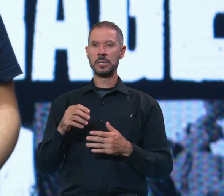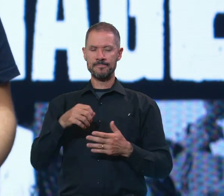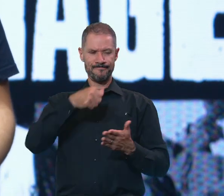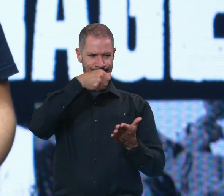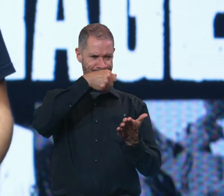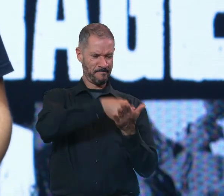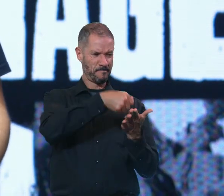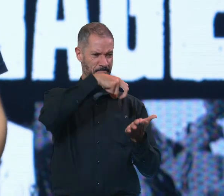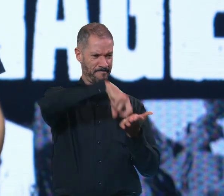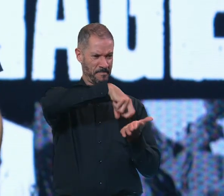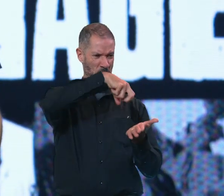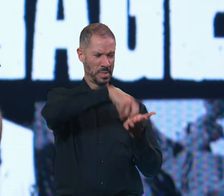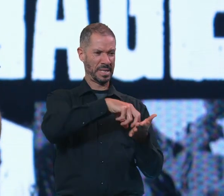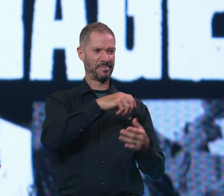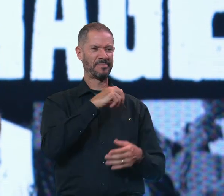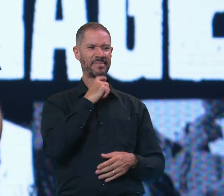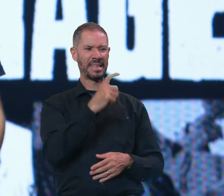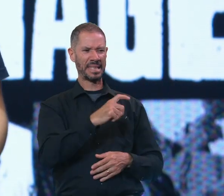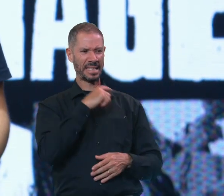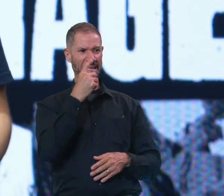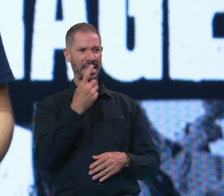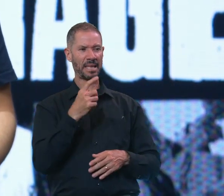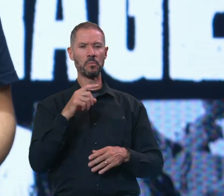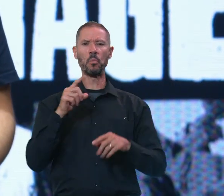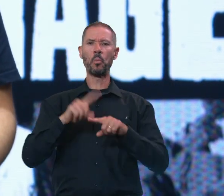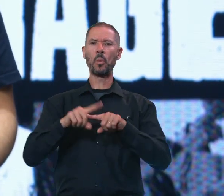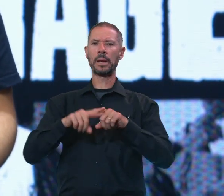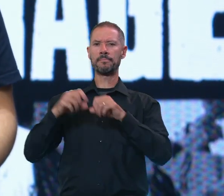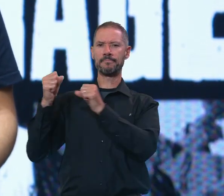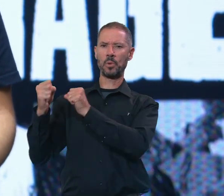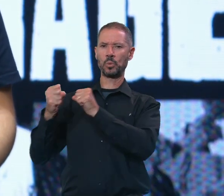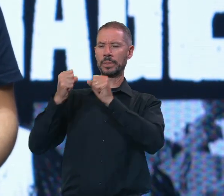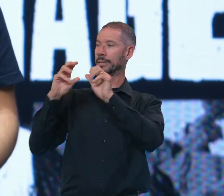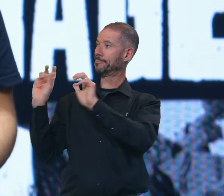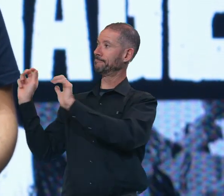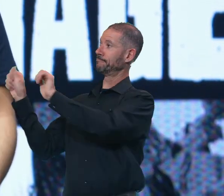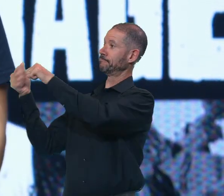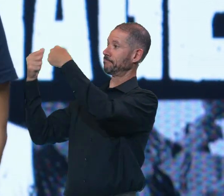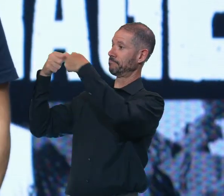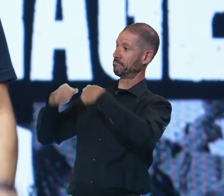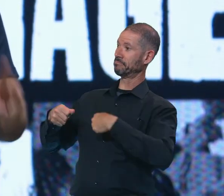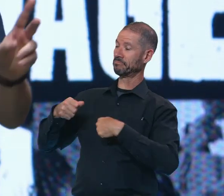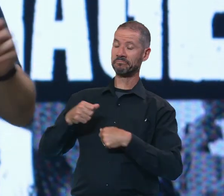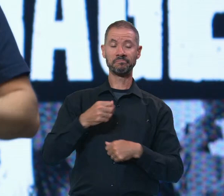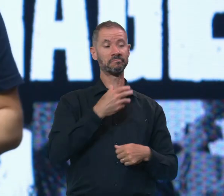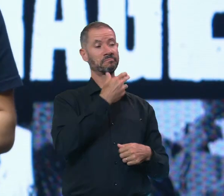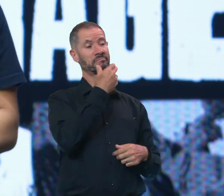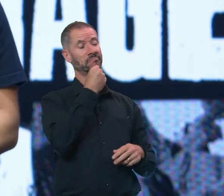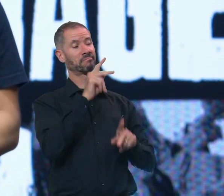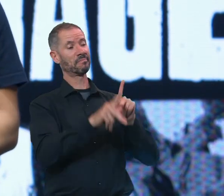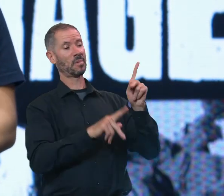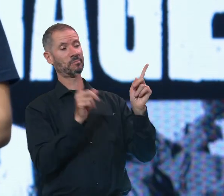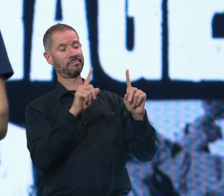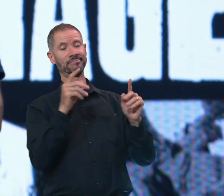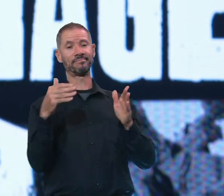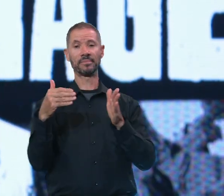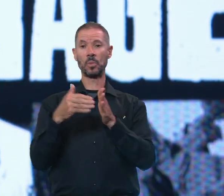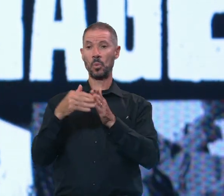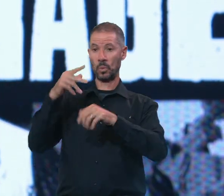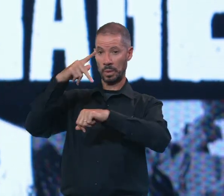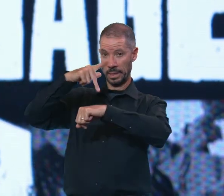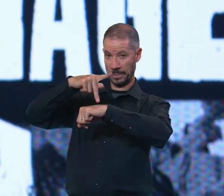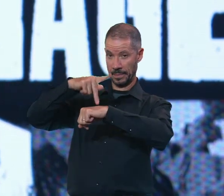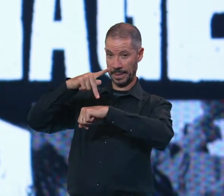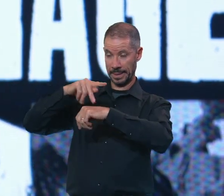ninguém para manter a sua imagem, porque a autoridade de verdade é dada por Deus e não por homens. Última pedra que eu quero ver com você aqui são as pedras